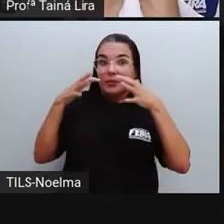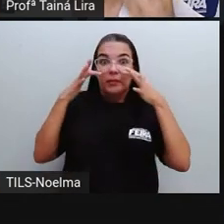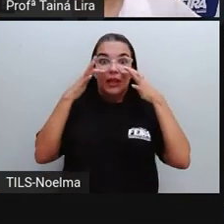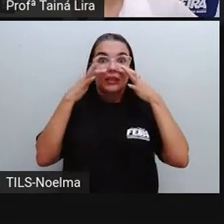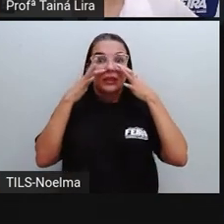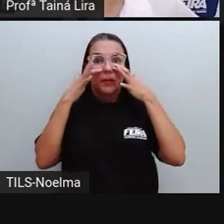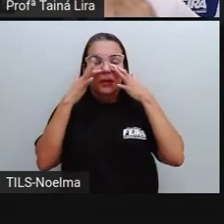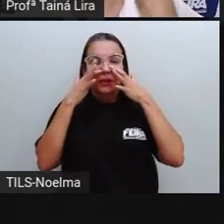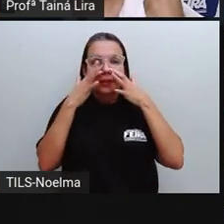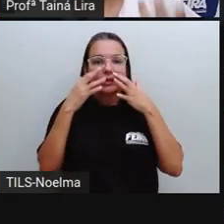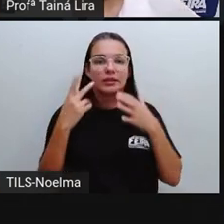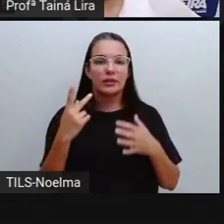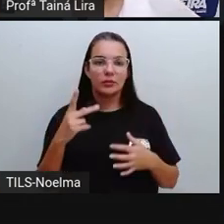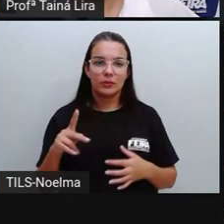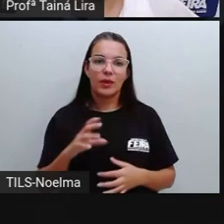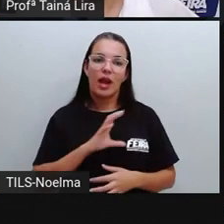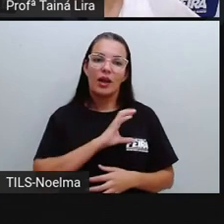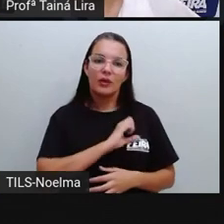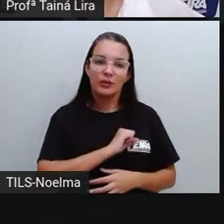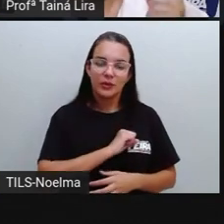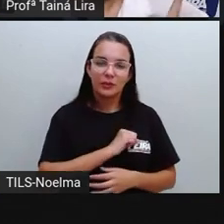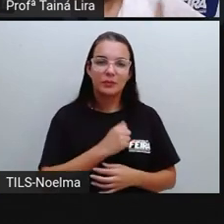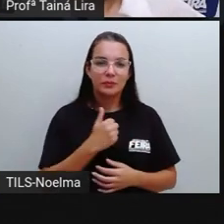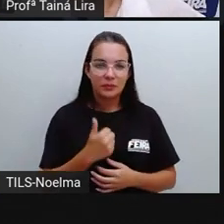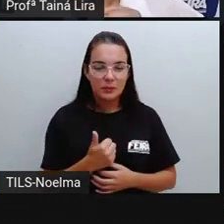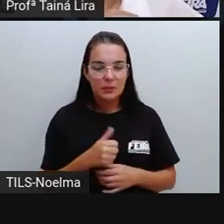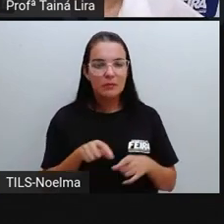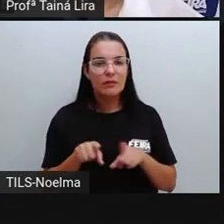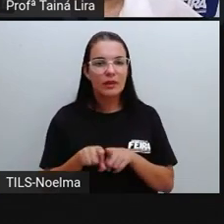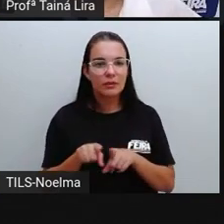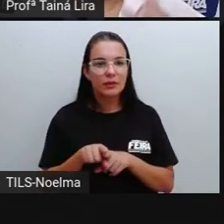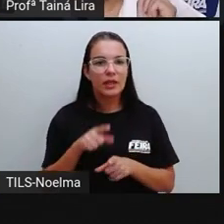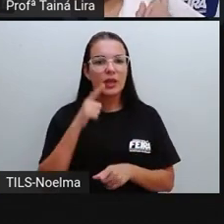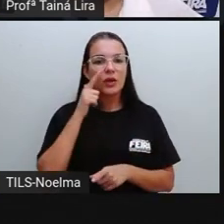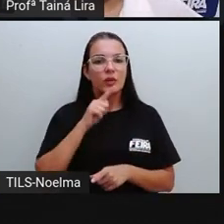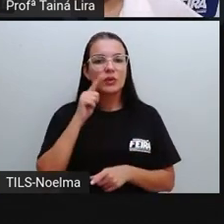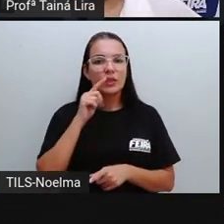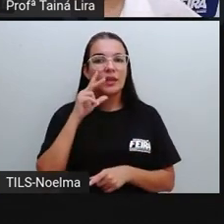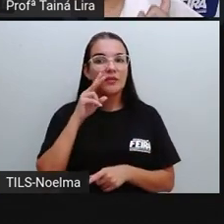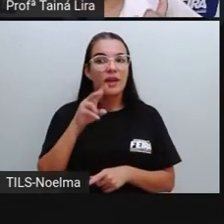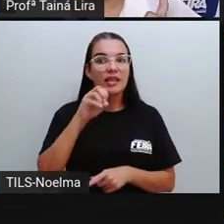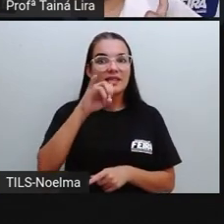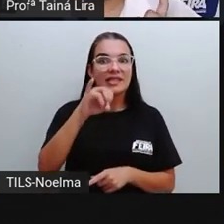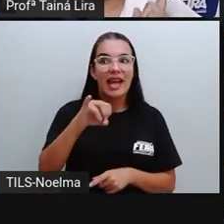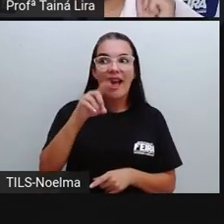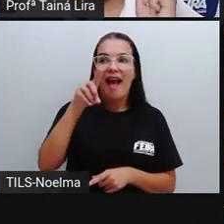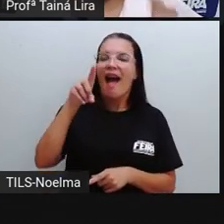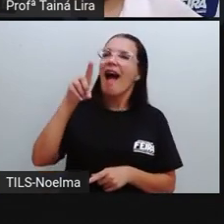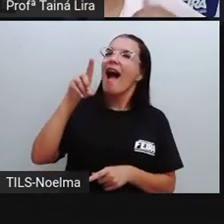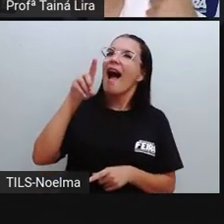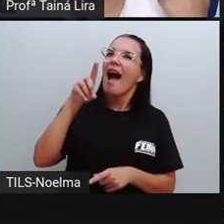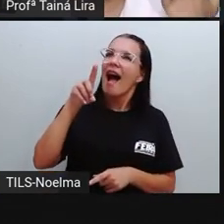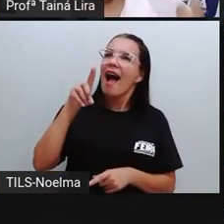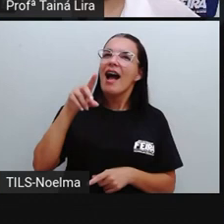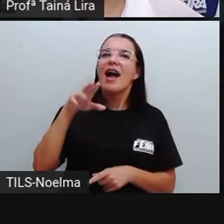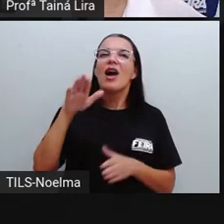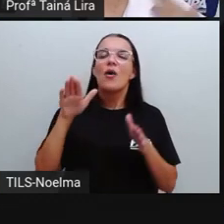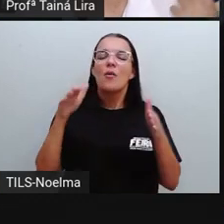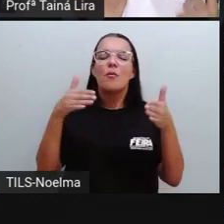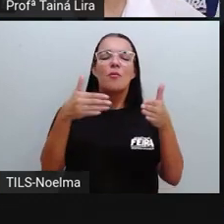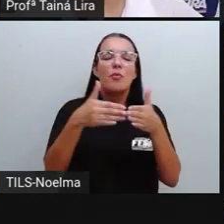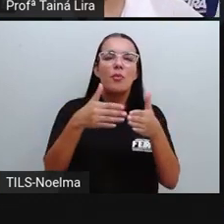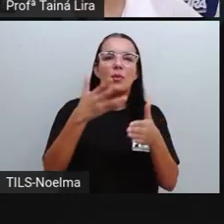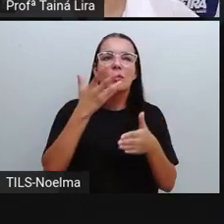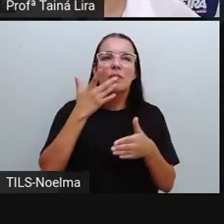que você gostou, que chamou a sua atenção. E também a gente consegue ver, será que quem é o público-alvo? Será